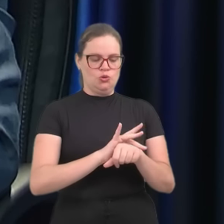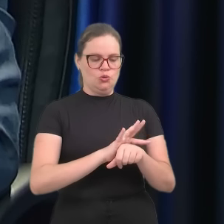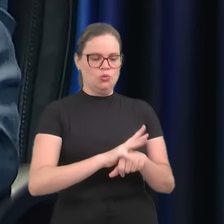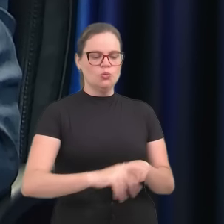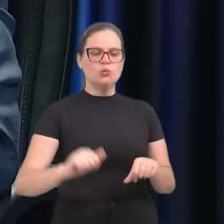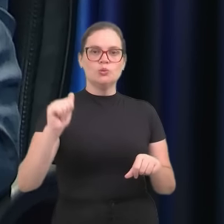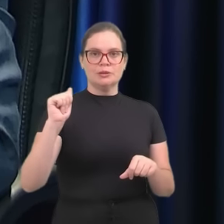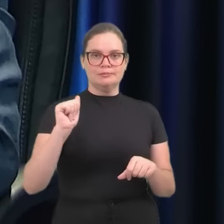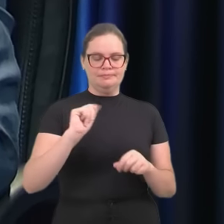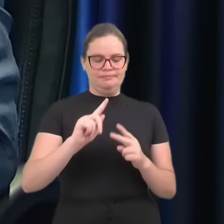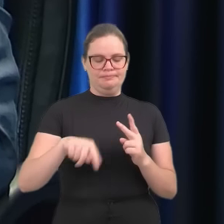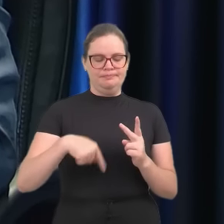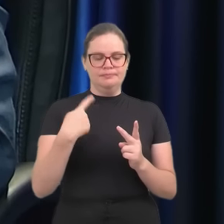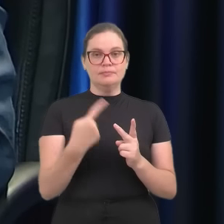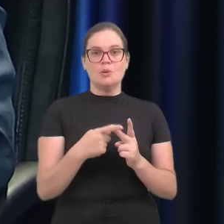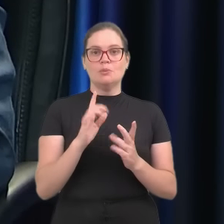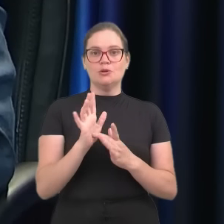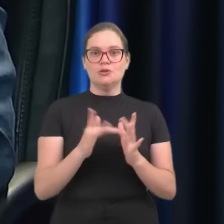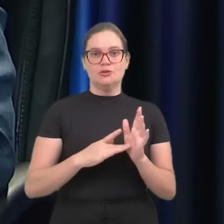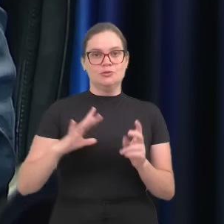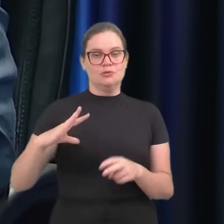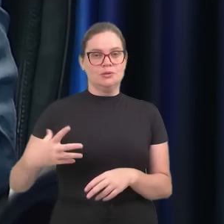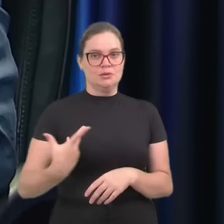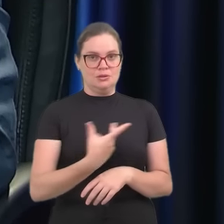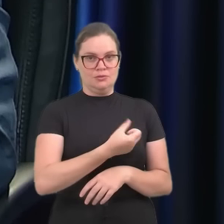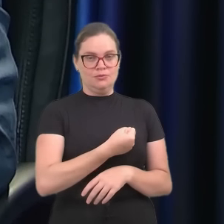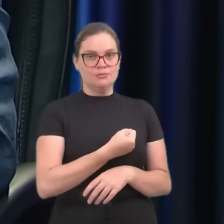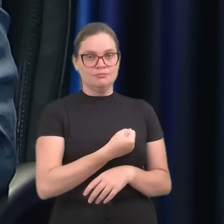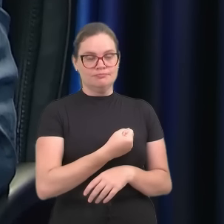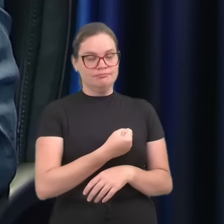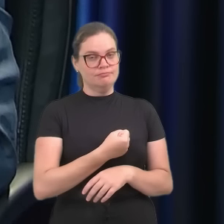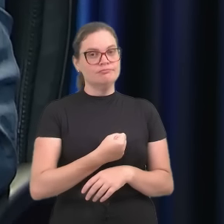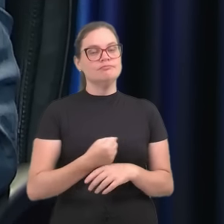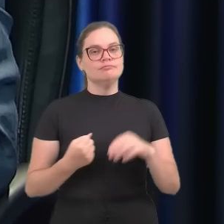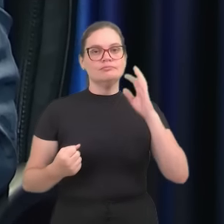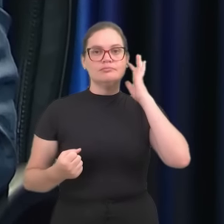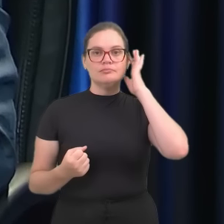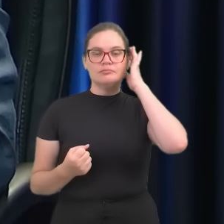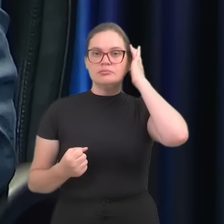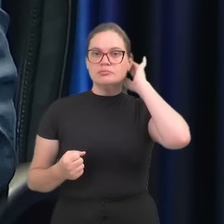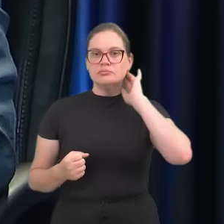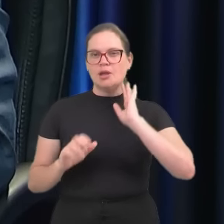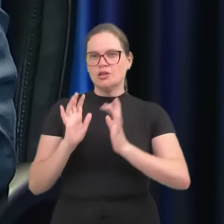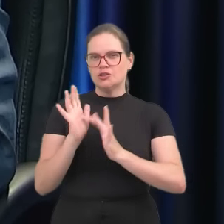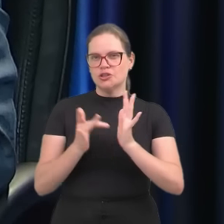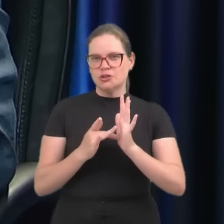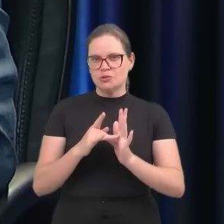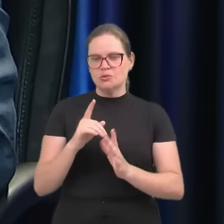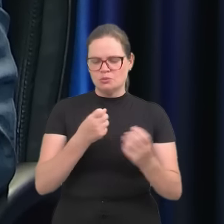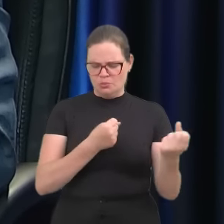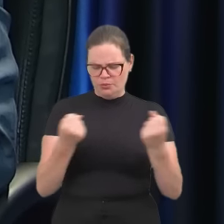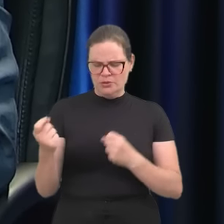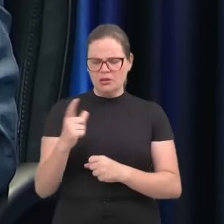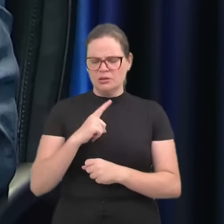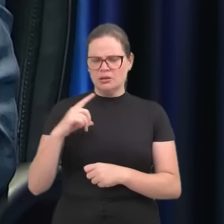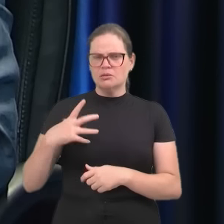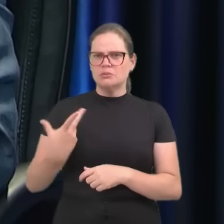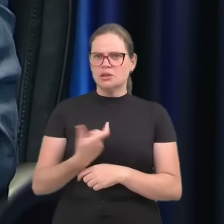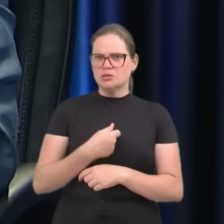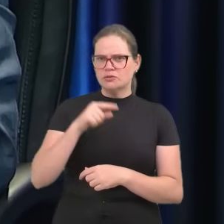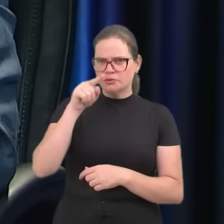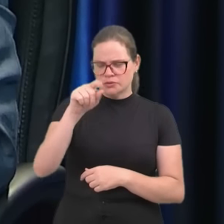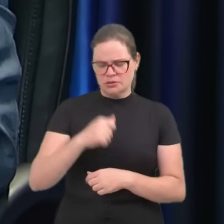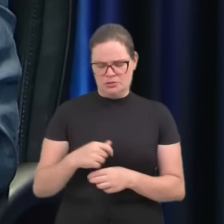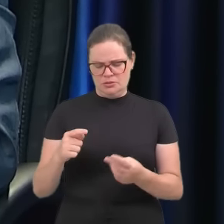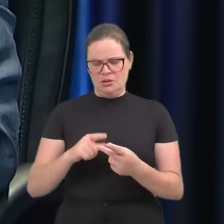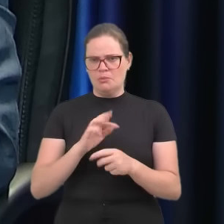importante. Primeiro, Jesus o curou. Depois, Jesus o salvou. Olha, Jesus